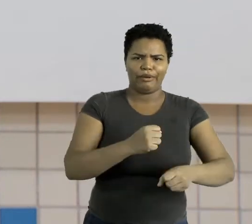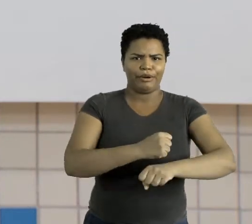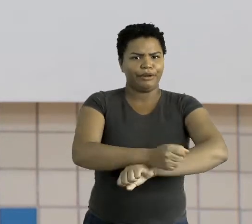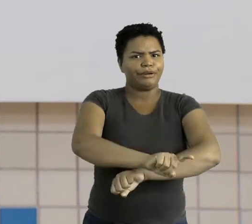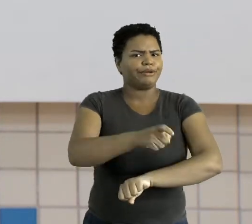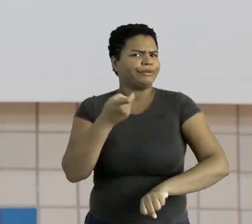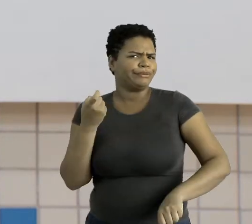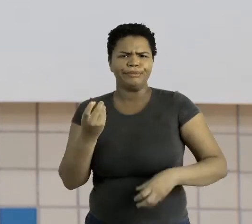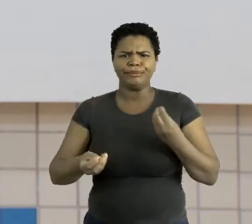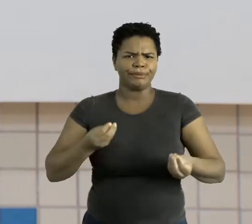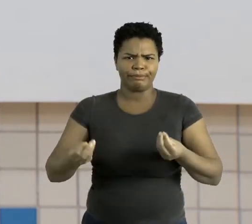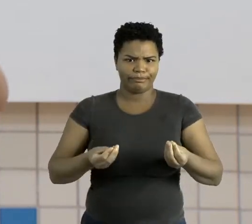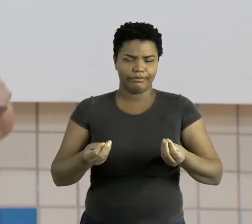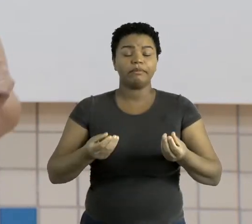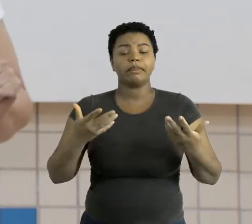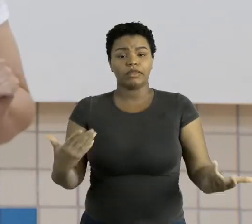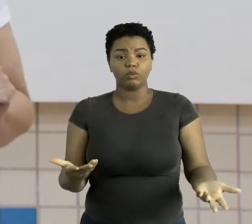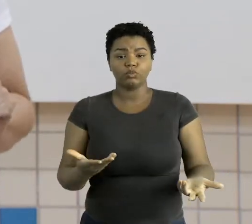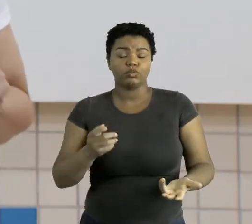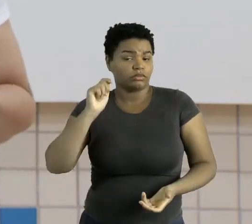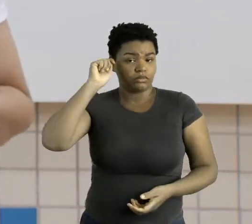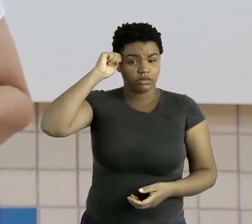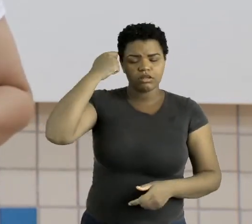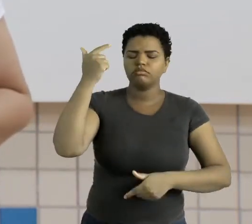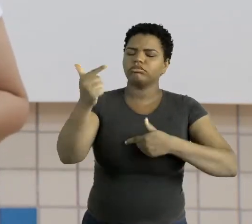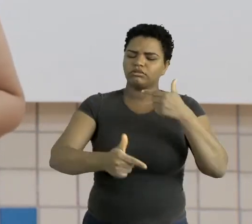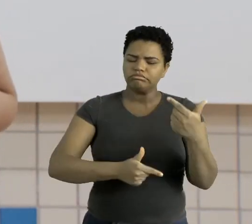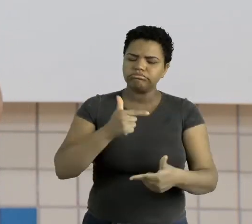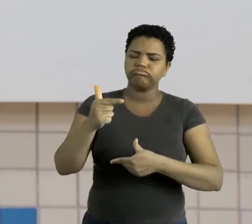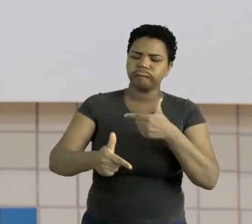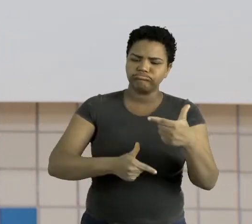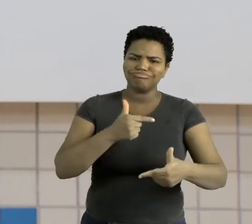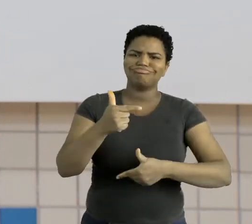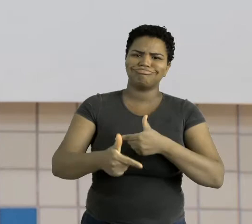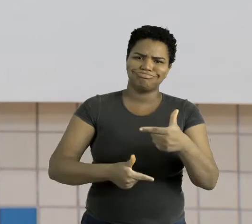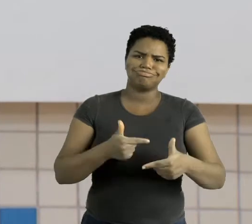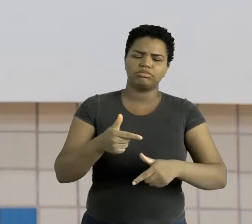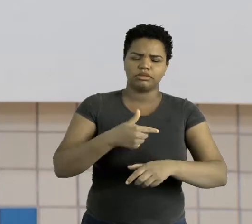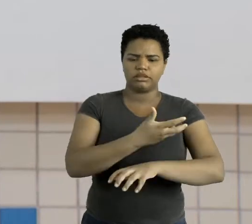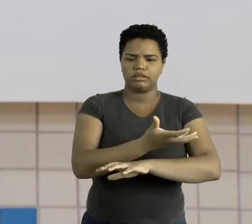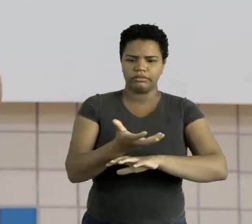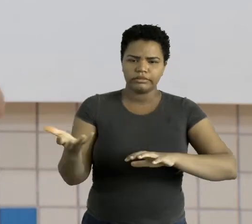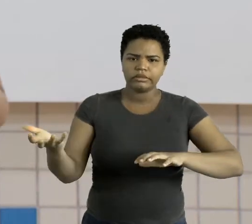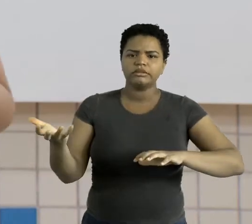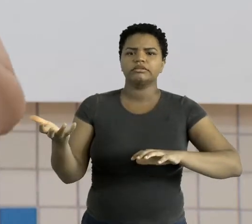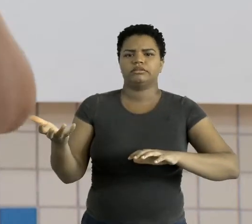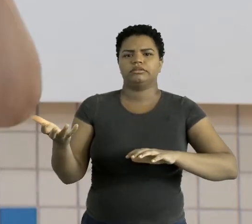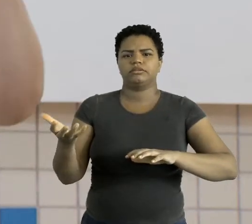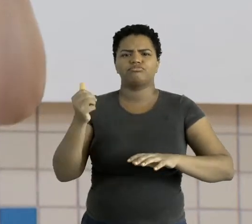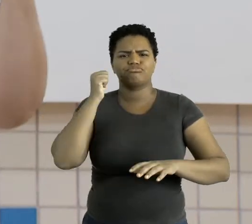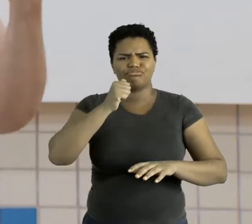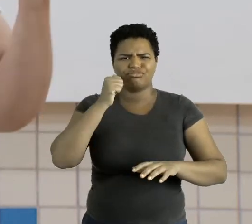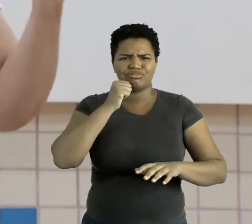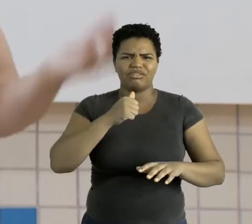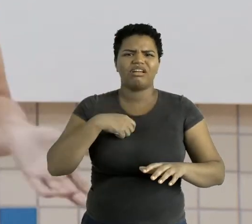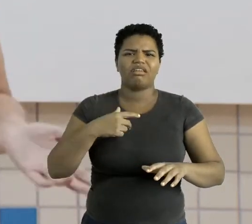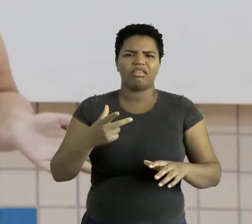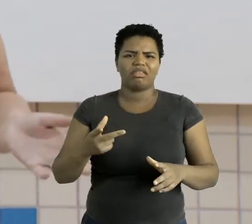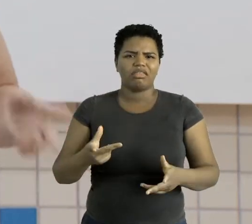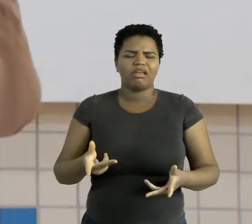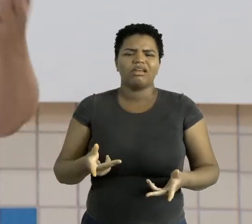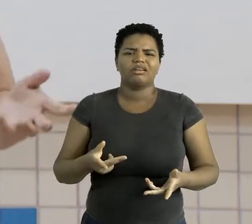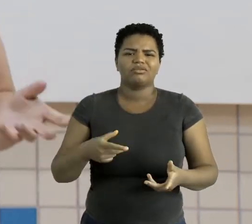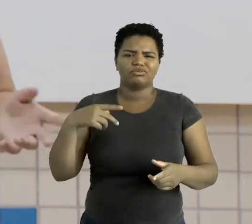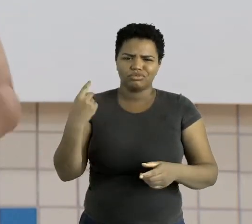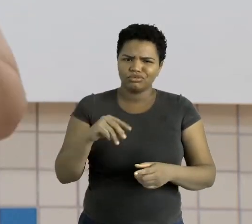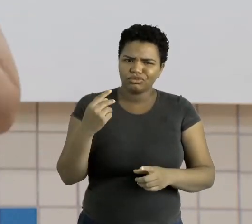assim. Os negros, eles estavam lá trabalhando nas plantações, certo? As mulheres, elas eram humilhadas, as patroas batiam